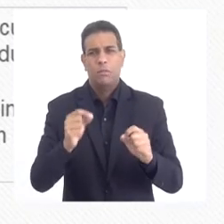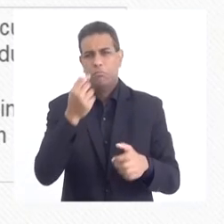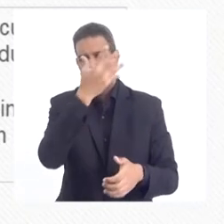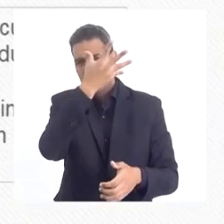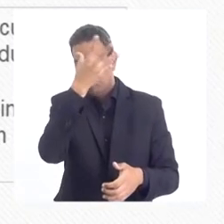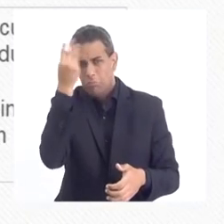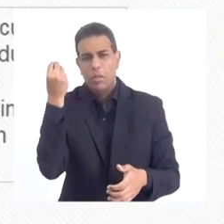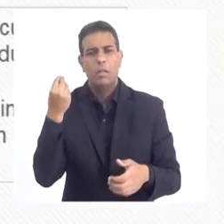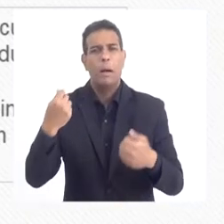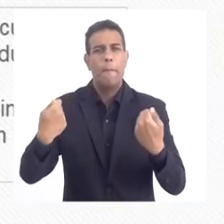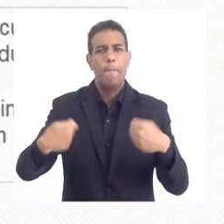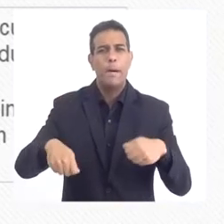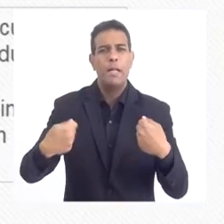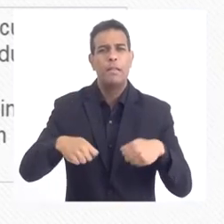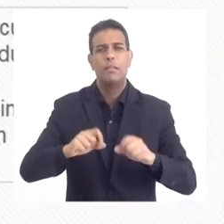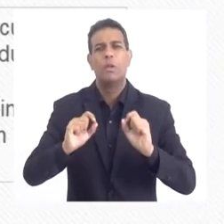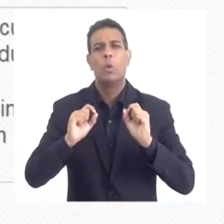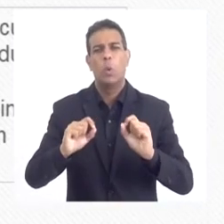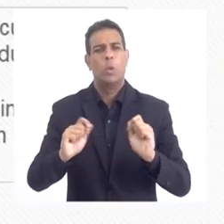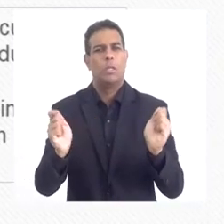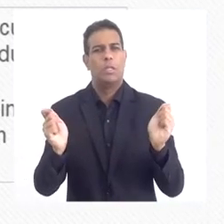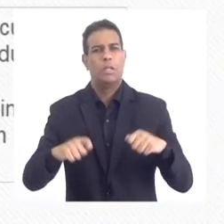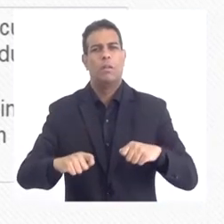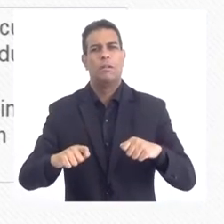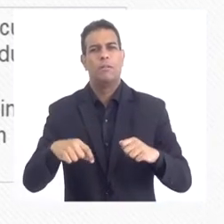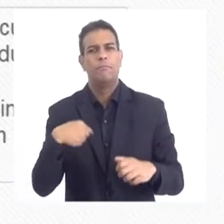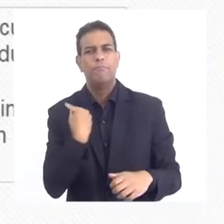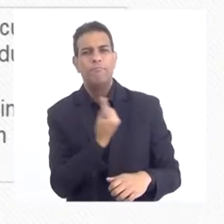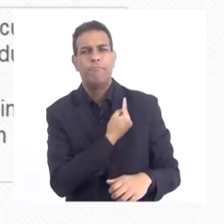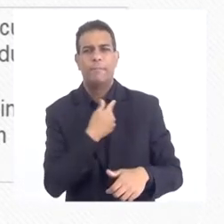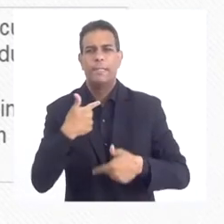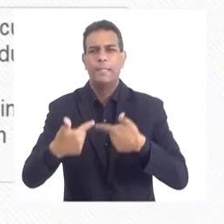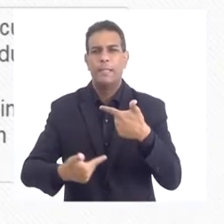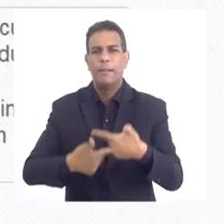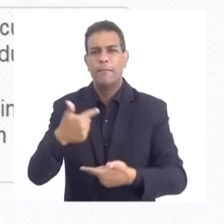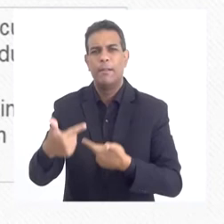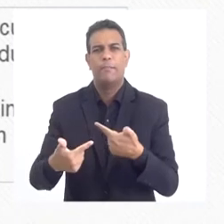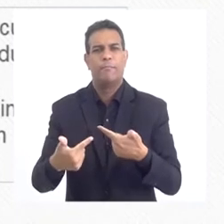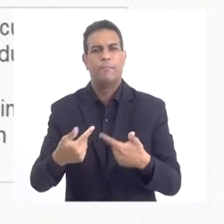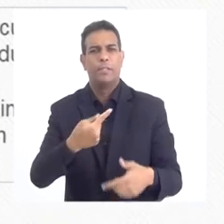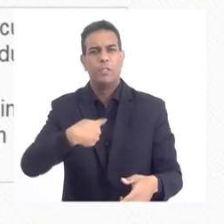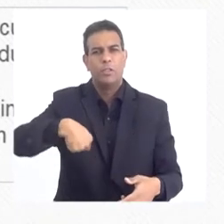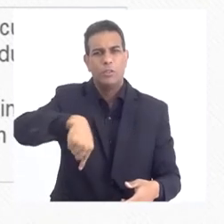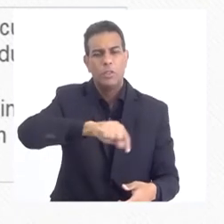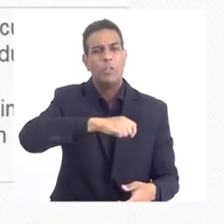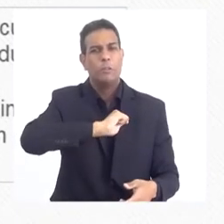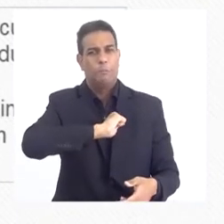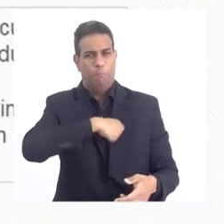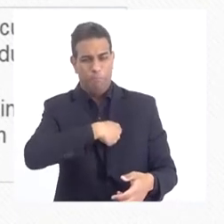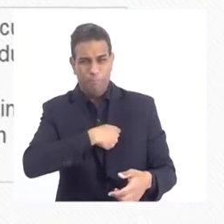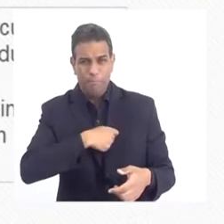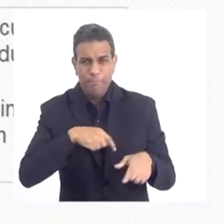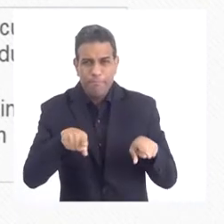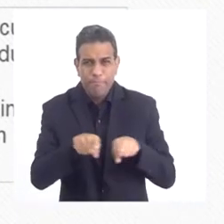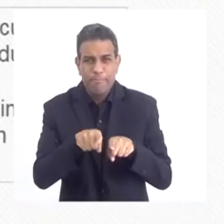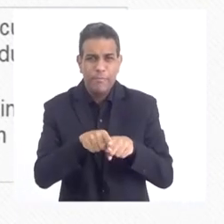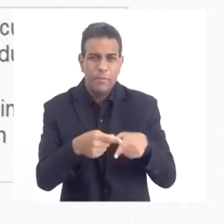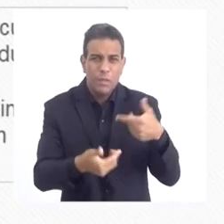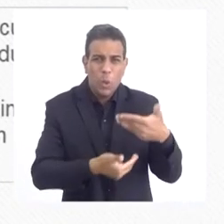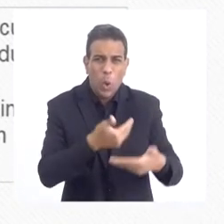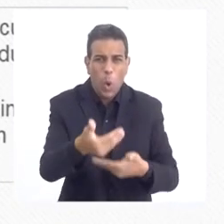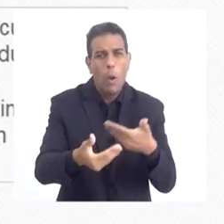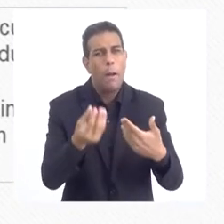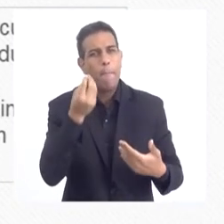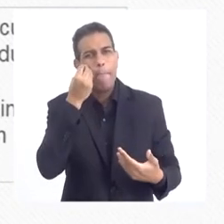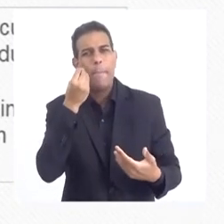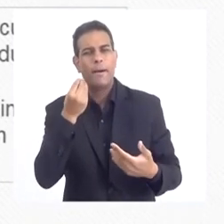das necessidades e do rigor que temos que manter do ponto de vista fiscal, mas que nós começamos a ter